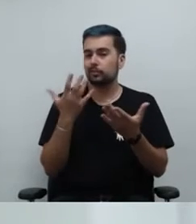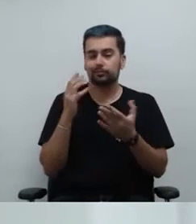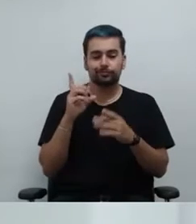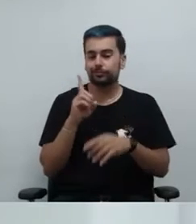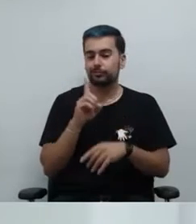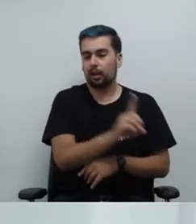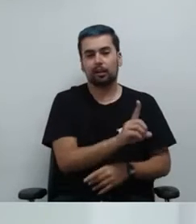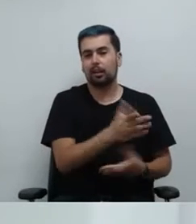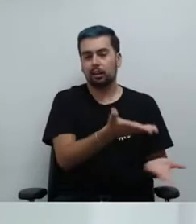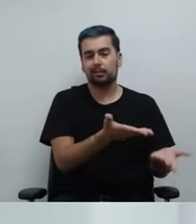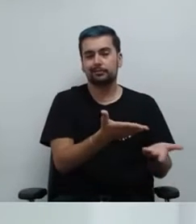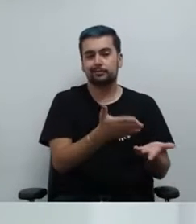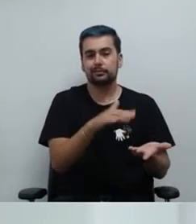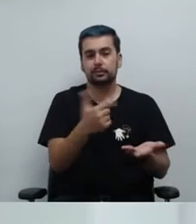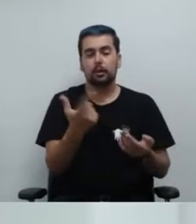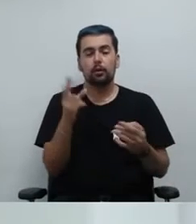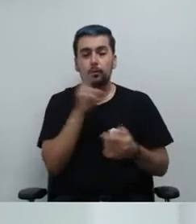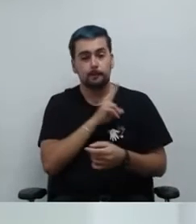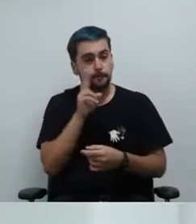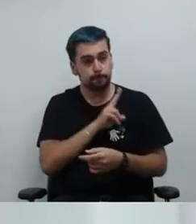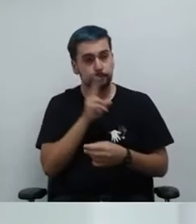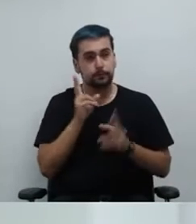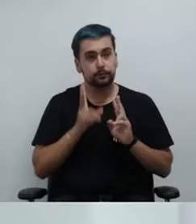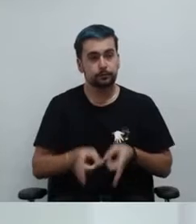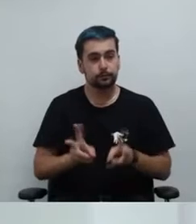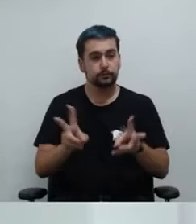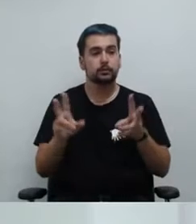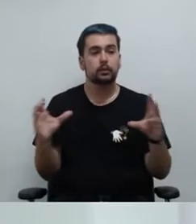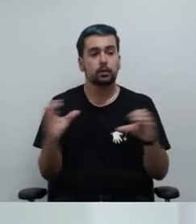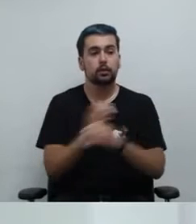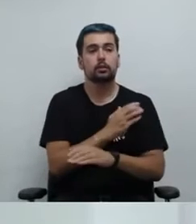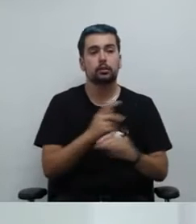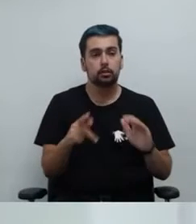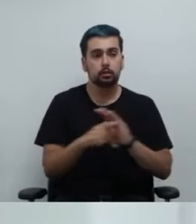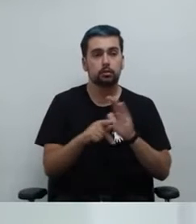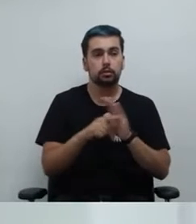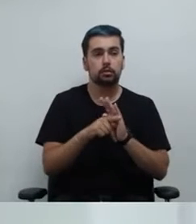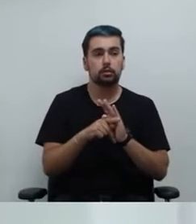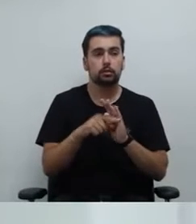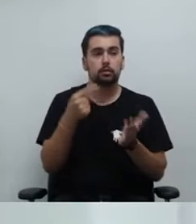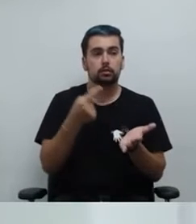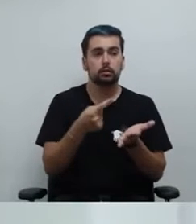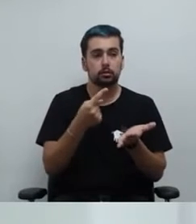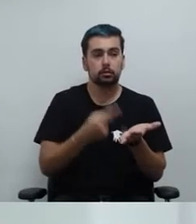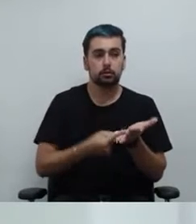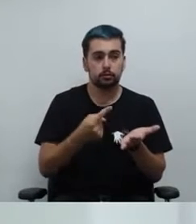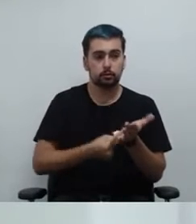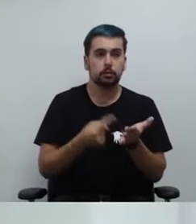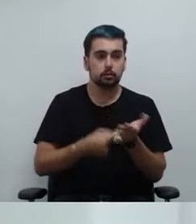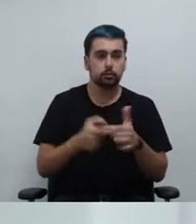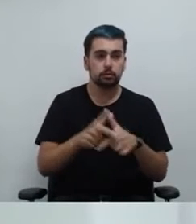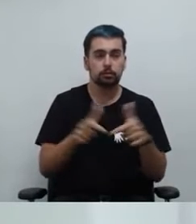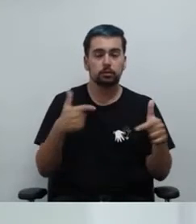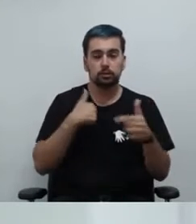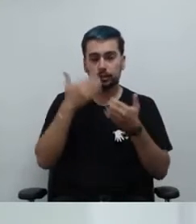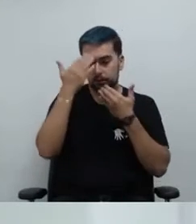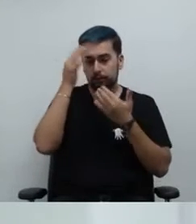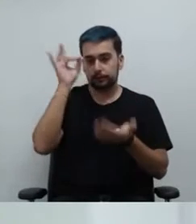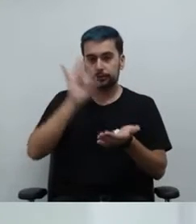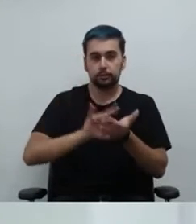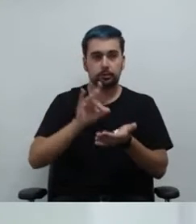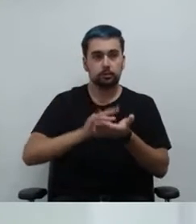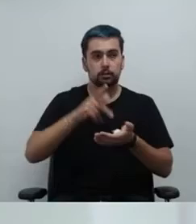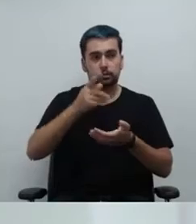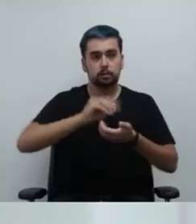Patente, pois, a urgência de se dar prosseguimento e conclusão ao referido plano de expansão. Agradeço imensamente